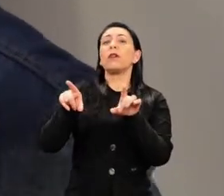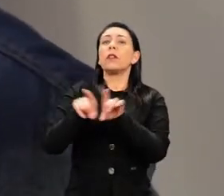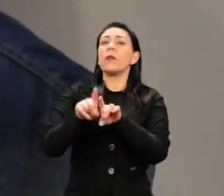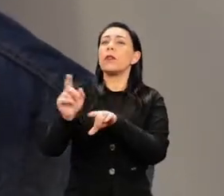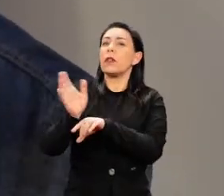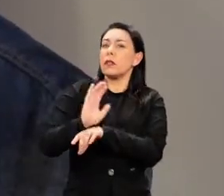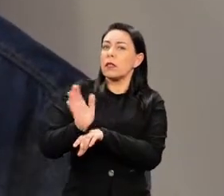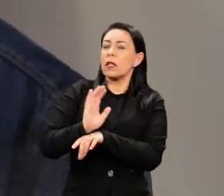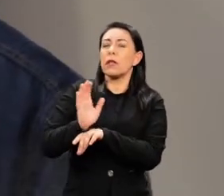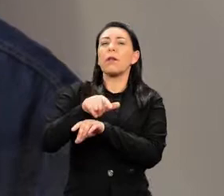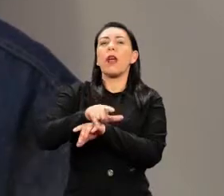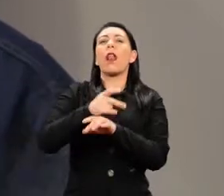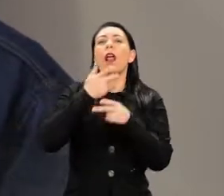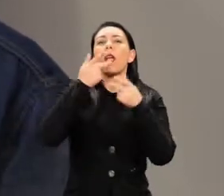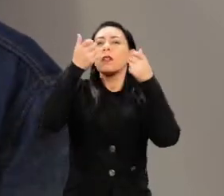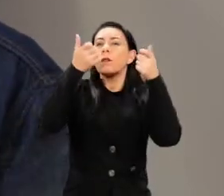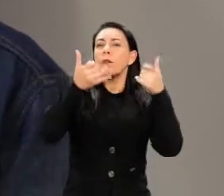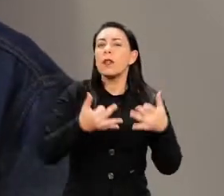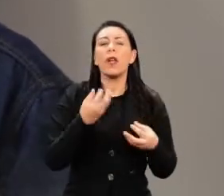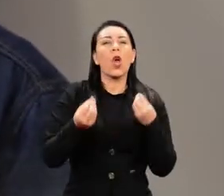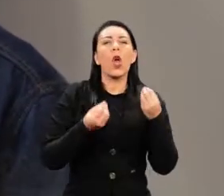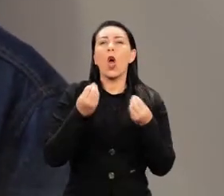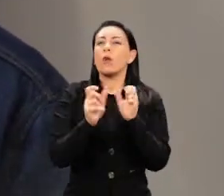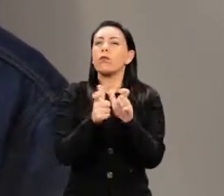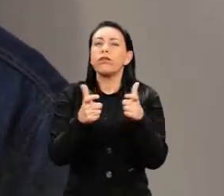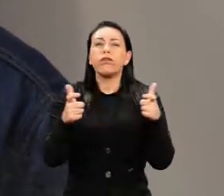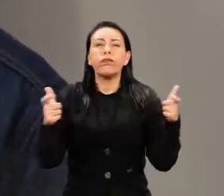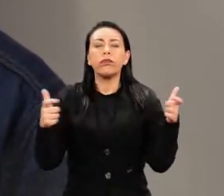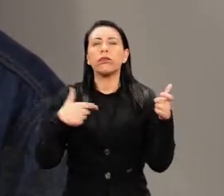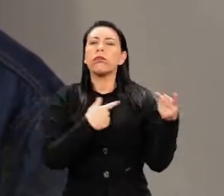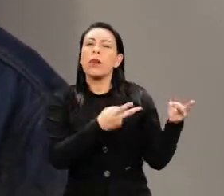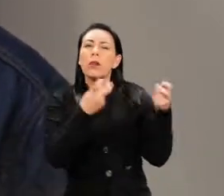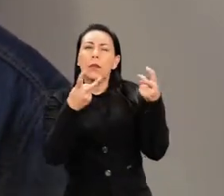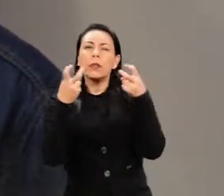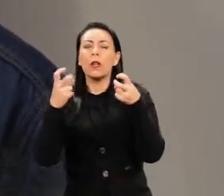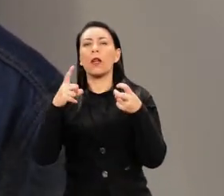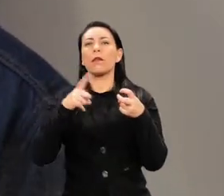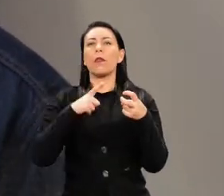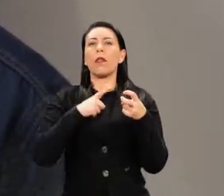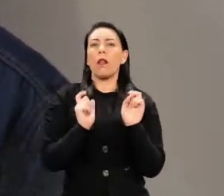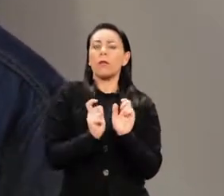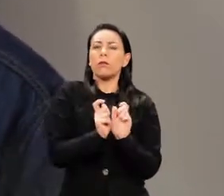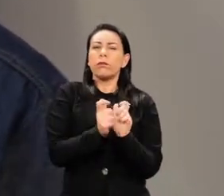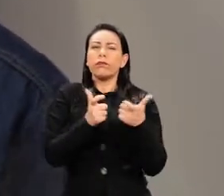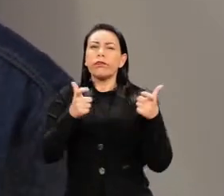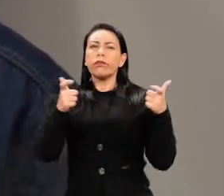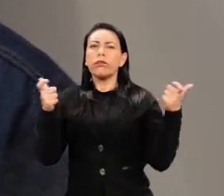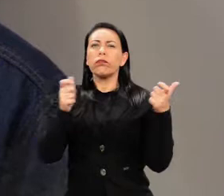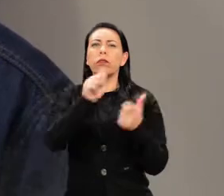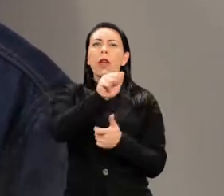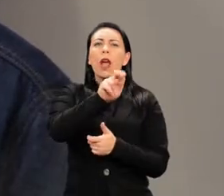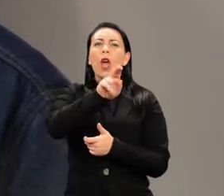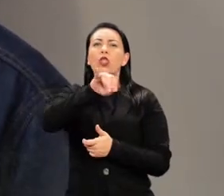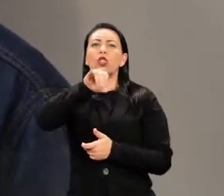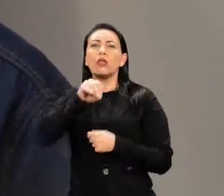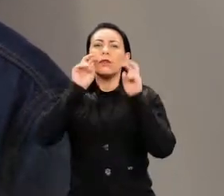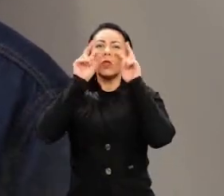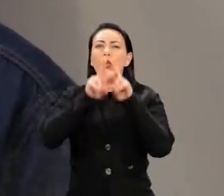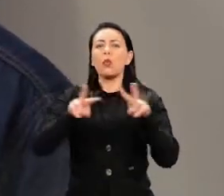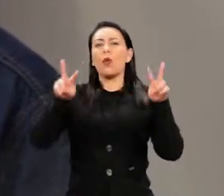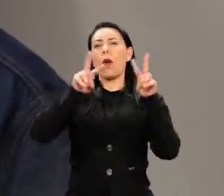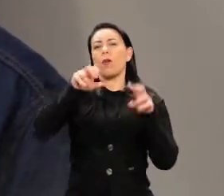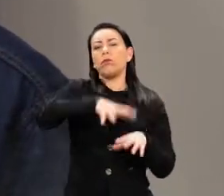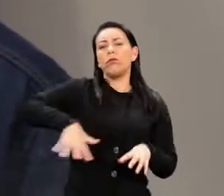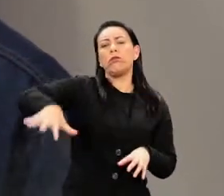setor bom a gente percebe claramente que tem um crescimento da produção audiovisual no nosso meio aqui em porto alegre no rio grande